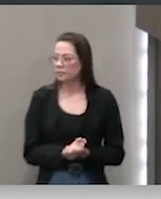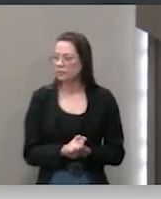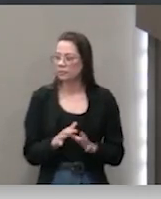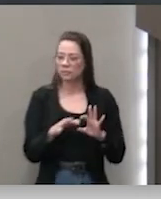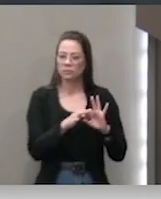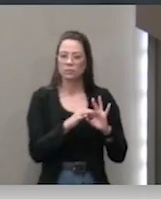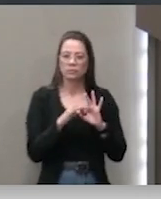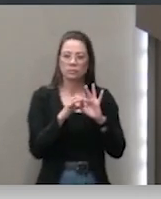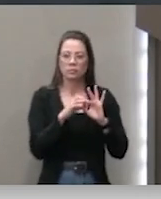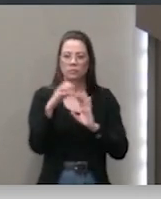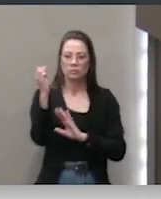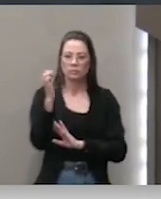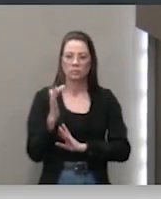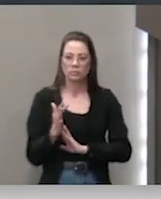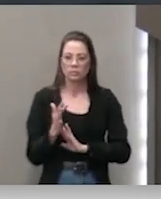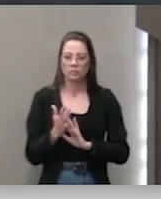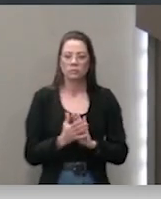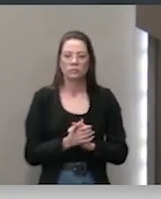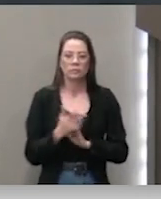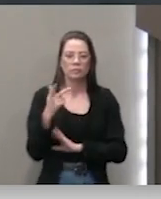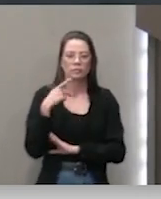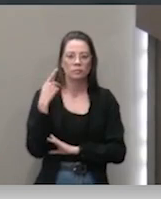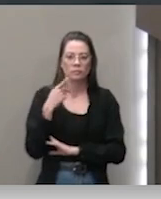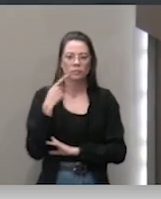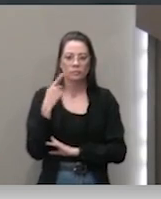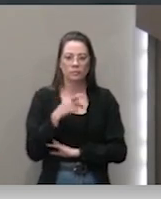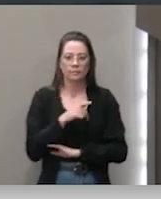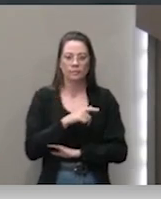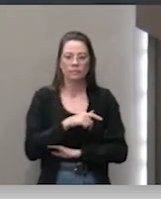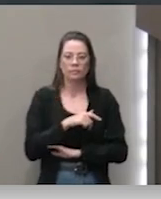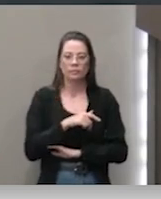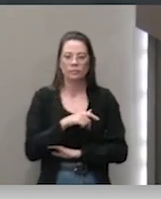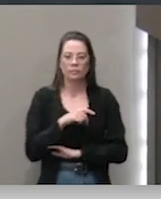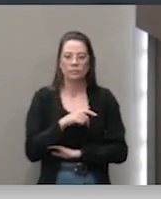União Brasil. Vereador Luiz.